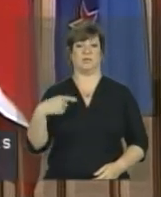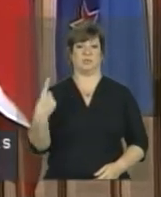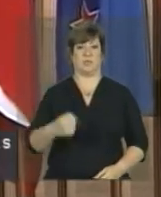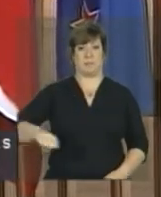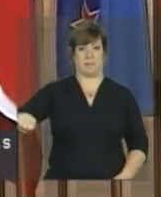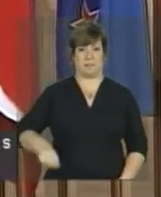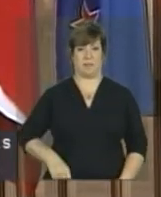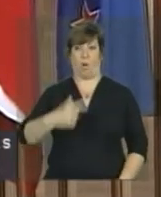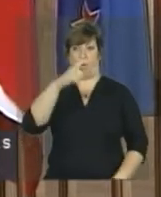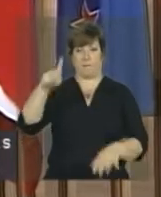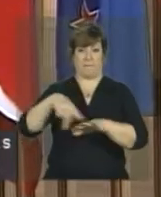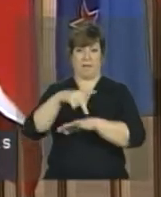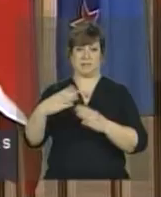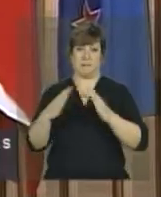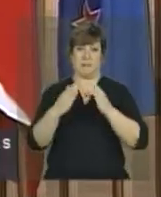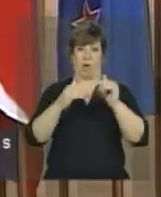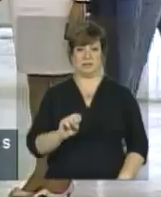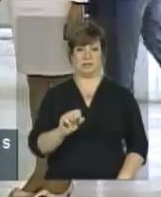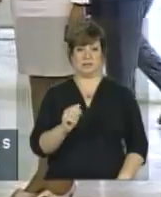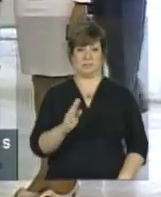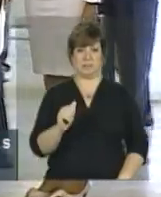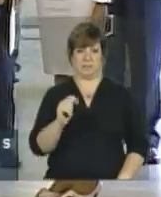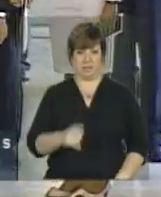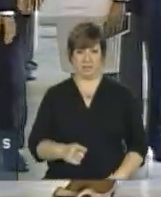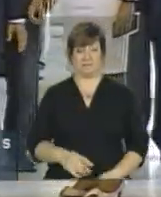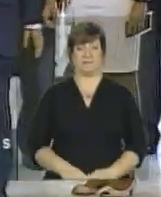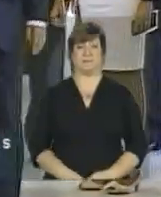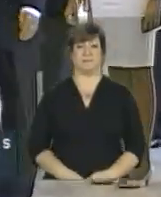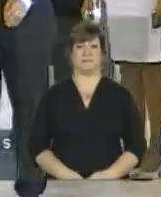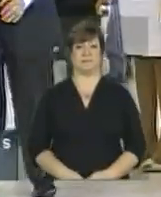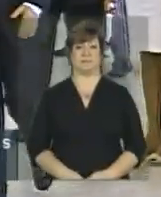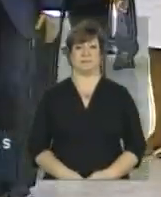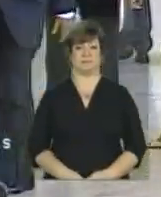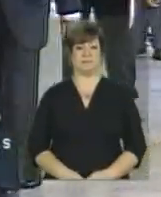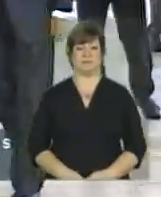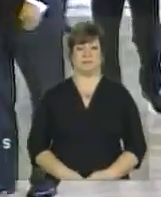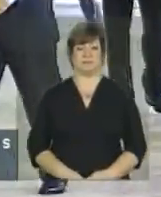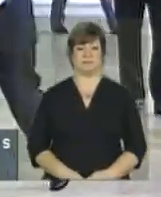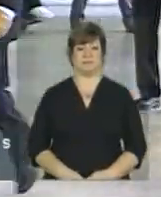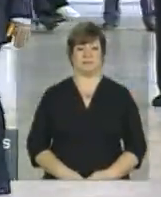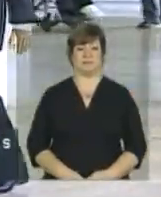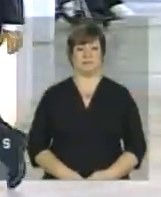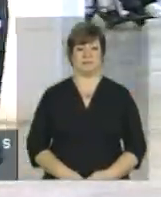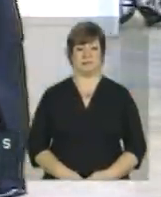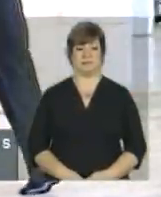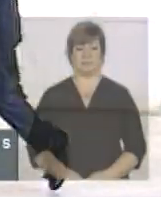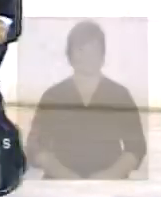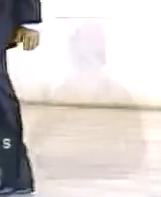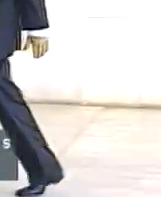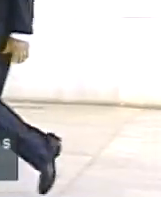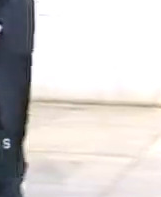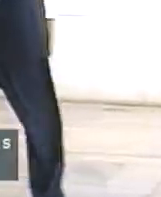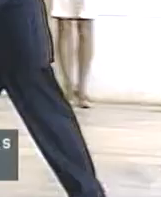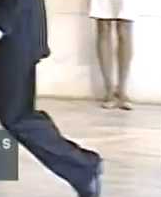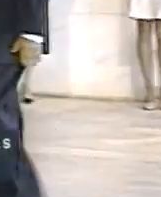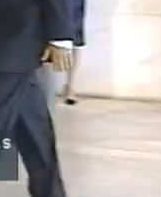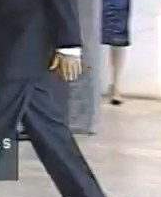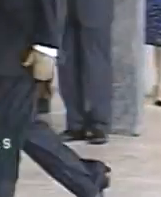Brasília. Embaixador da Hungria, senhor Szapáh Szijjártó.